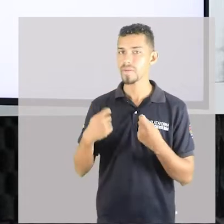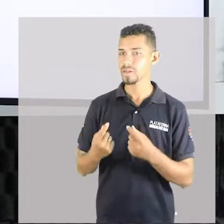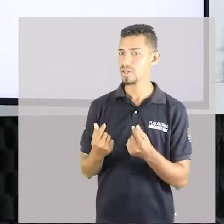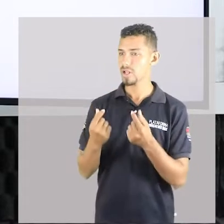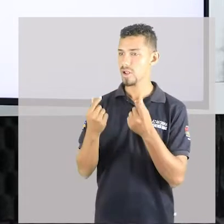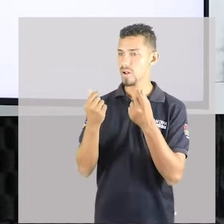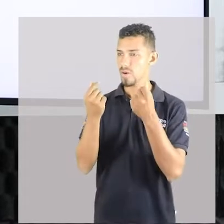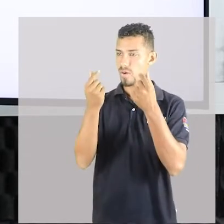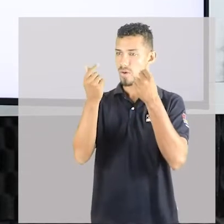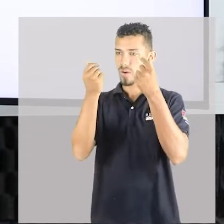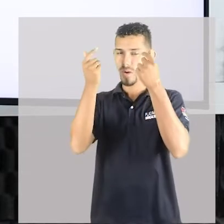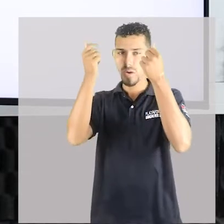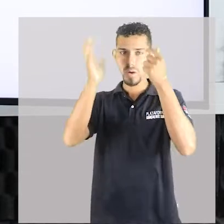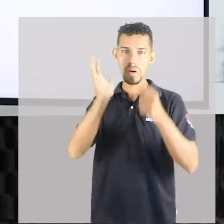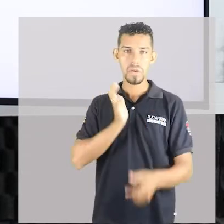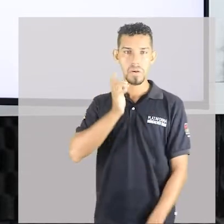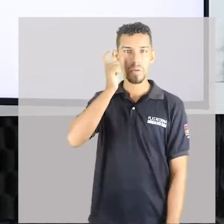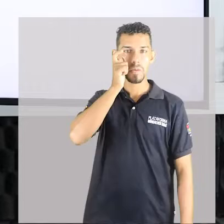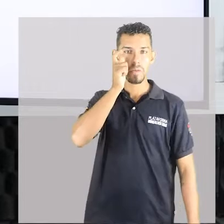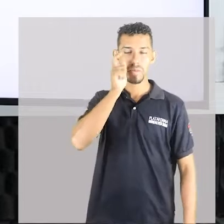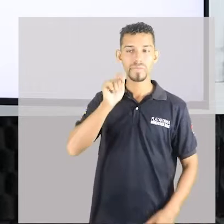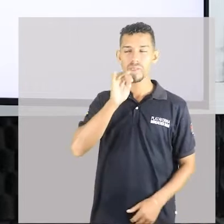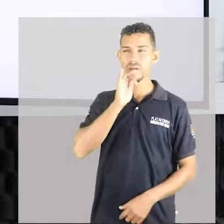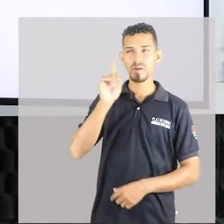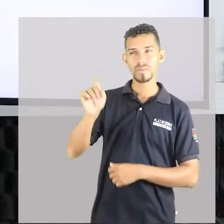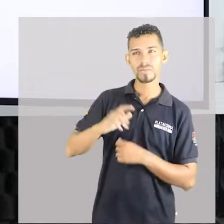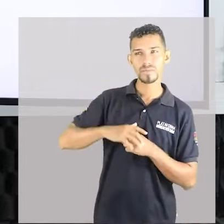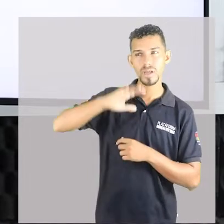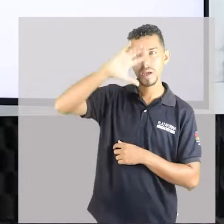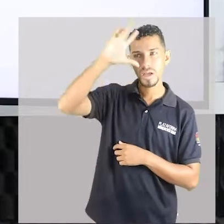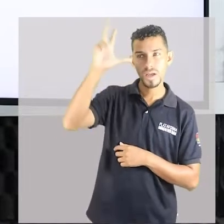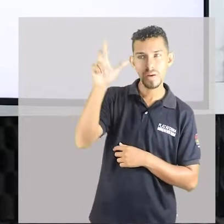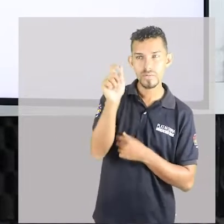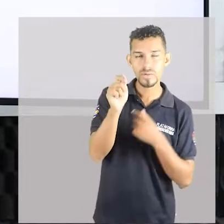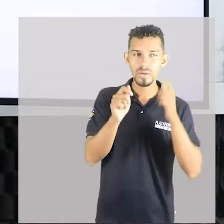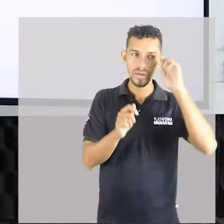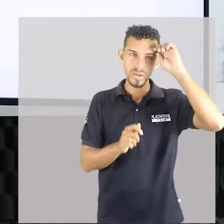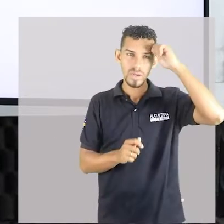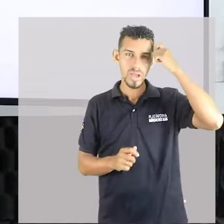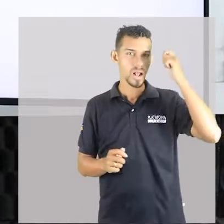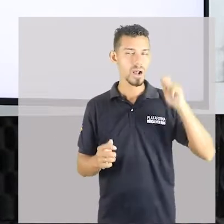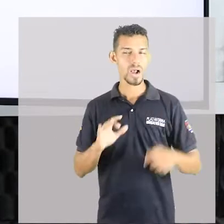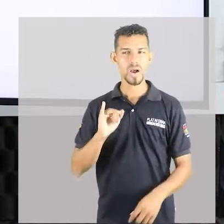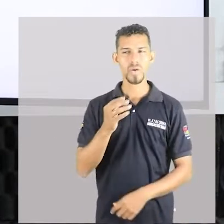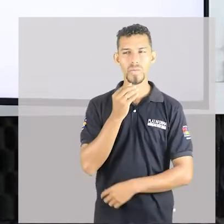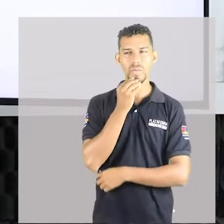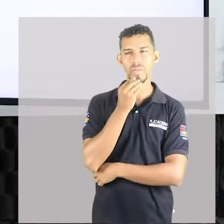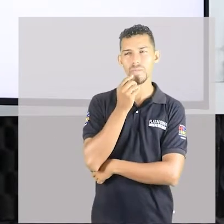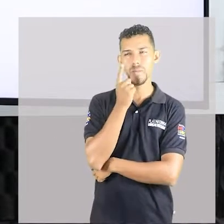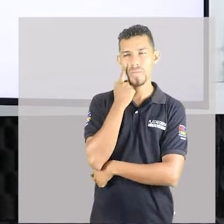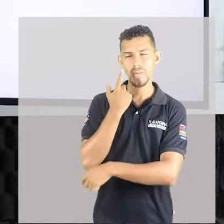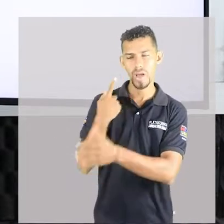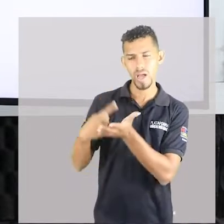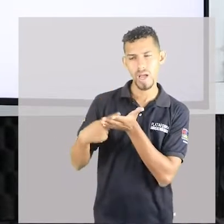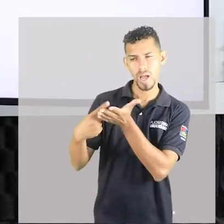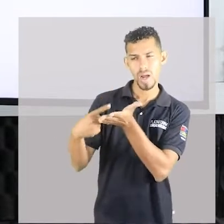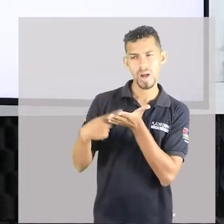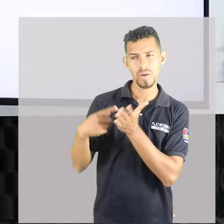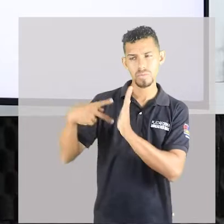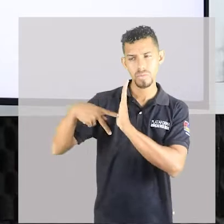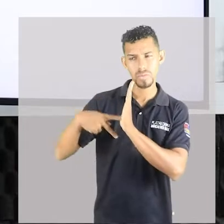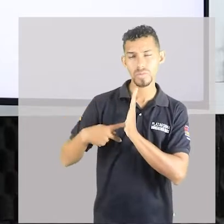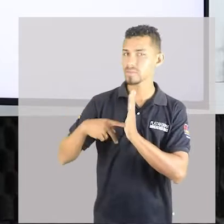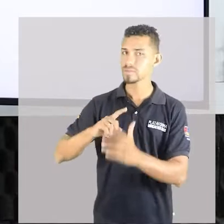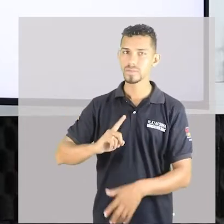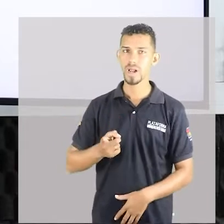lucrar. Então, eu olho para a África e para a Ásia e não vejo uma oportunidade, vamos fazer aqui uma parceria